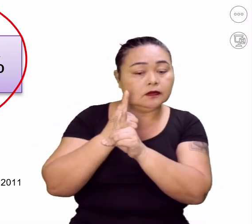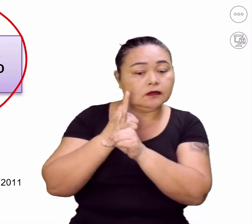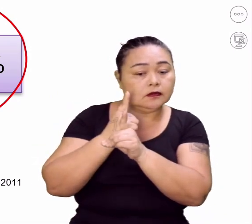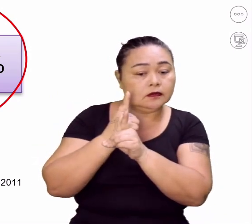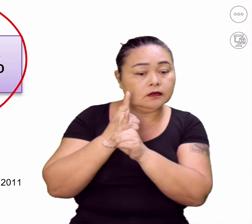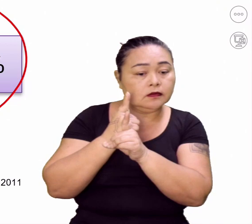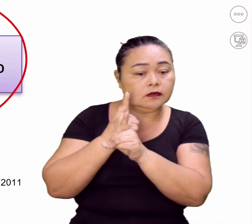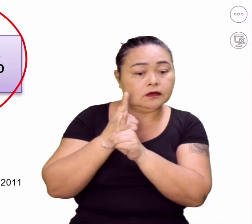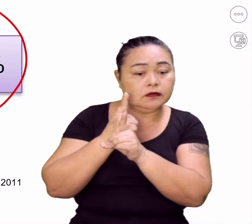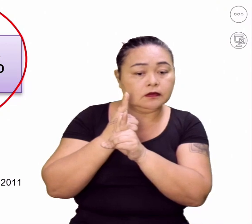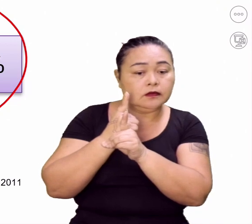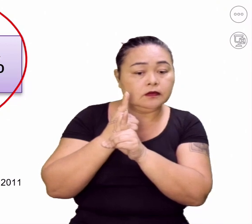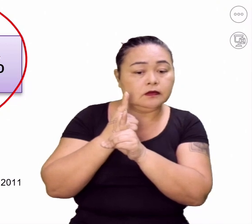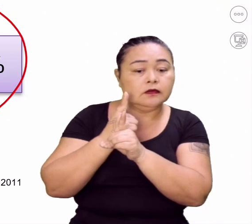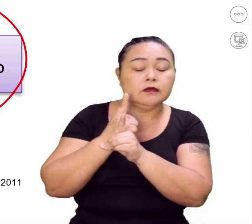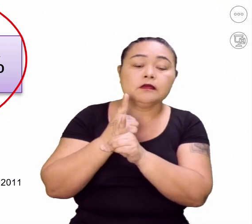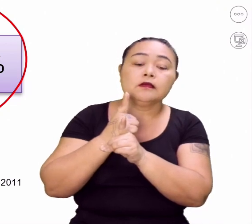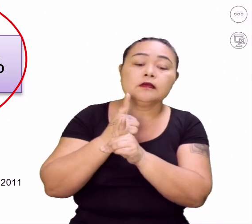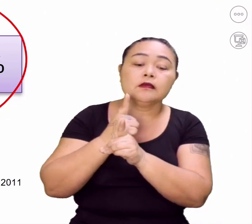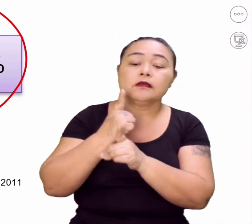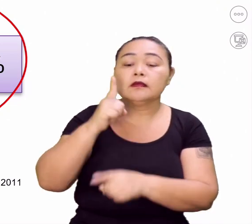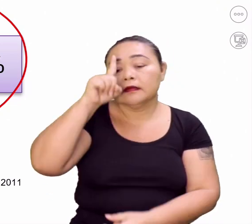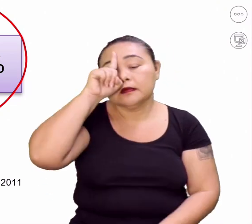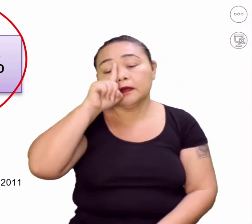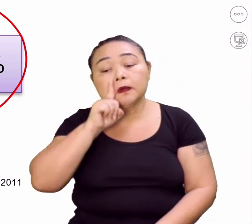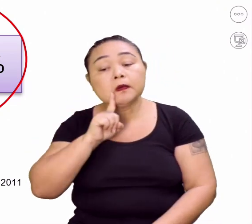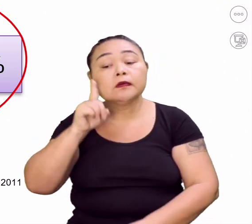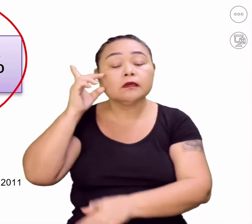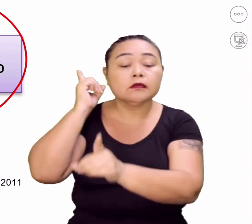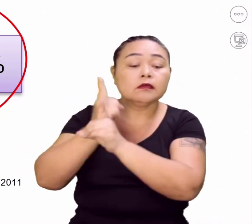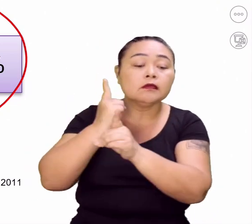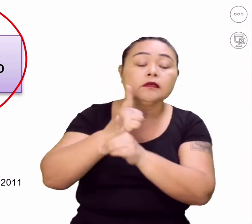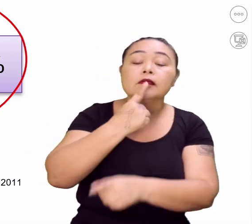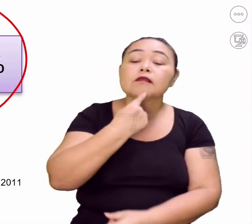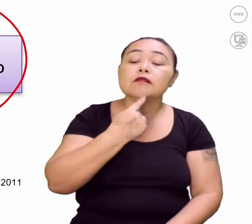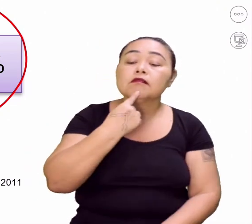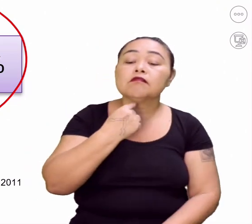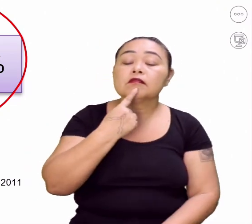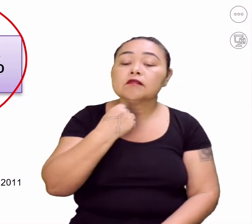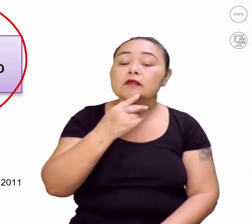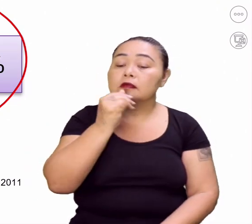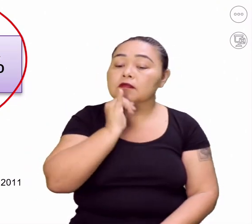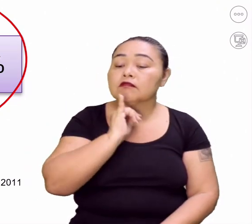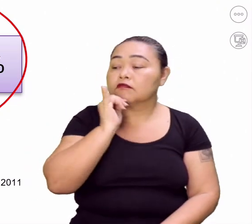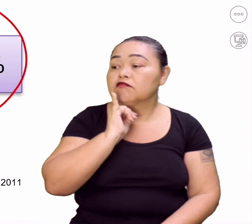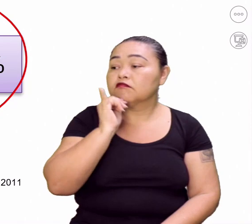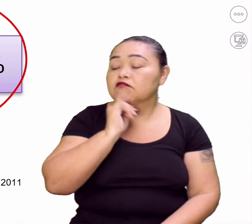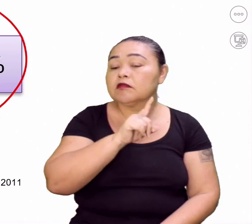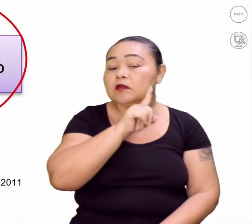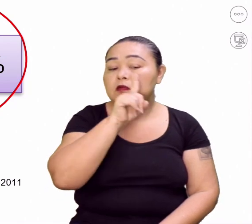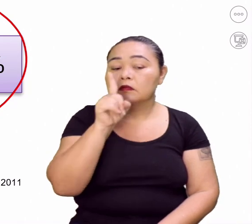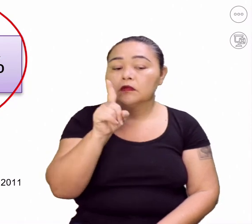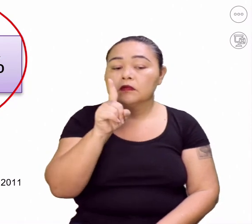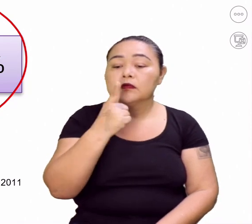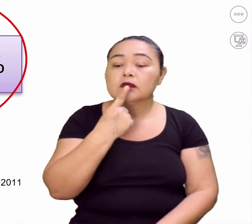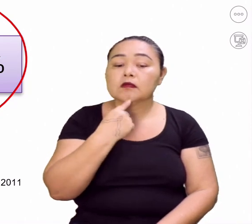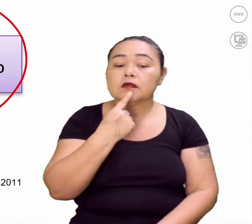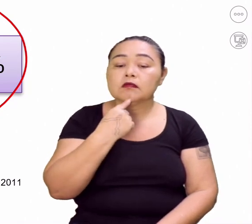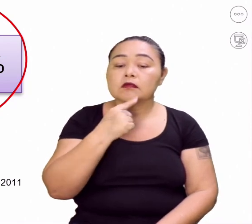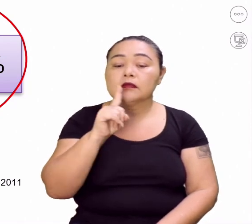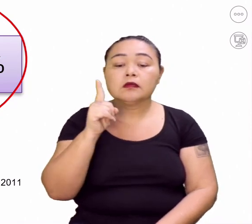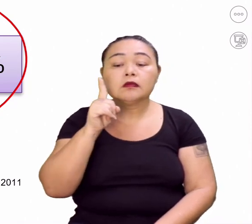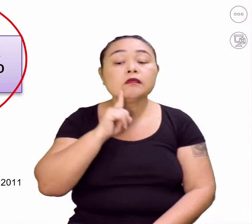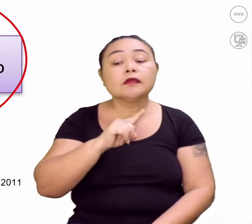o latossolo amarelo, o vermelho? Então a gente encontra, por exemplo, ó, latossolo vermelho e amarelo